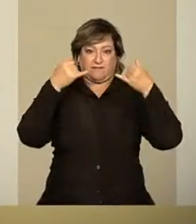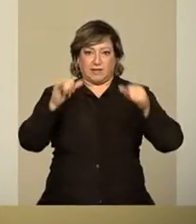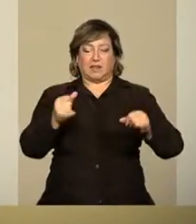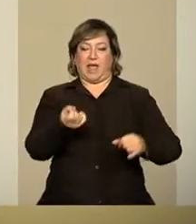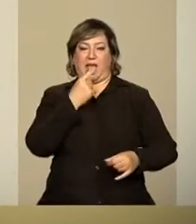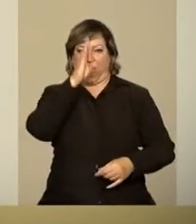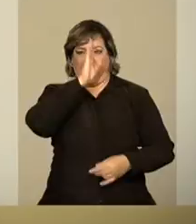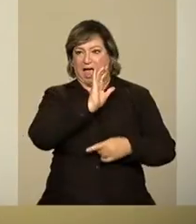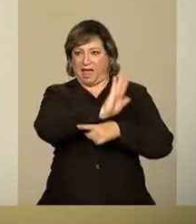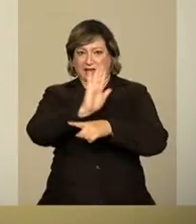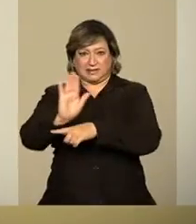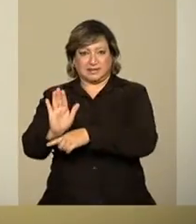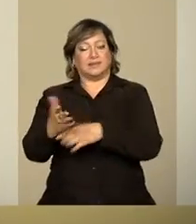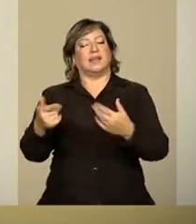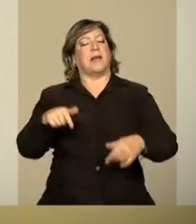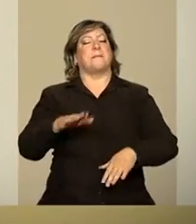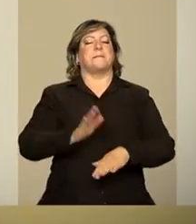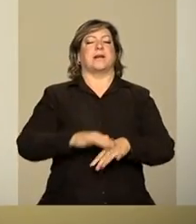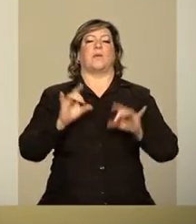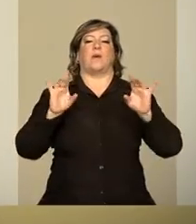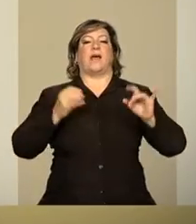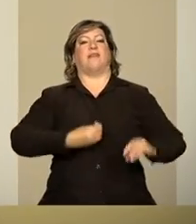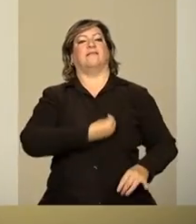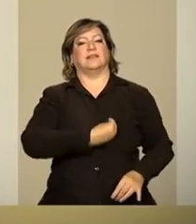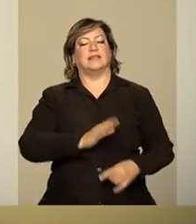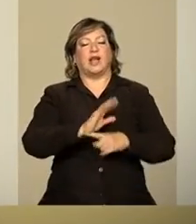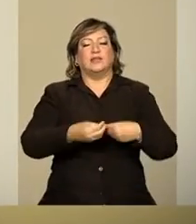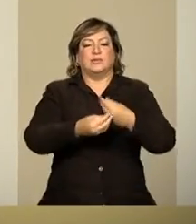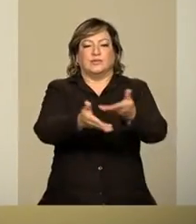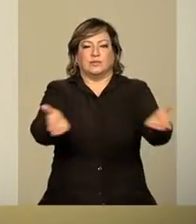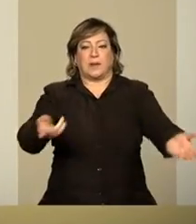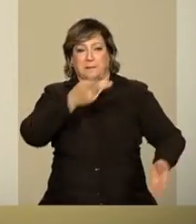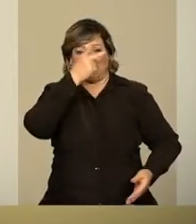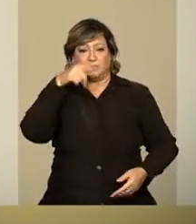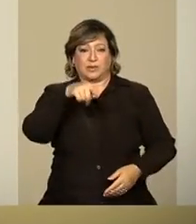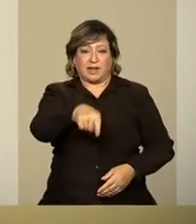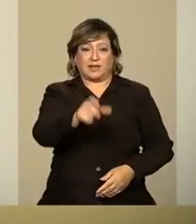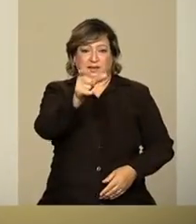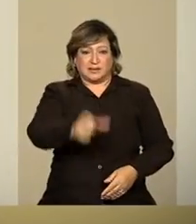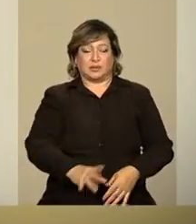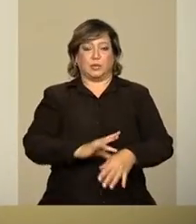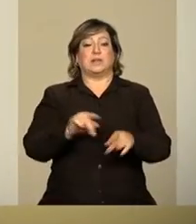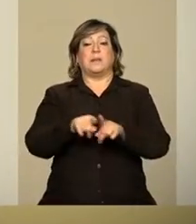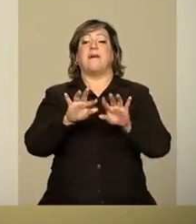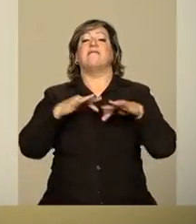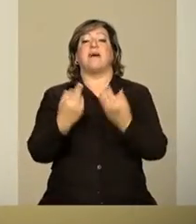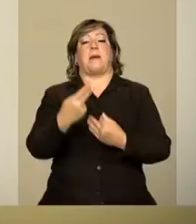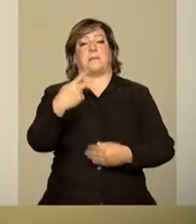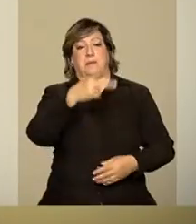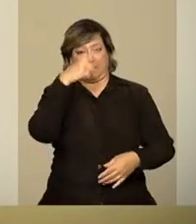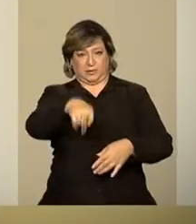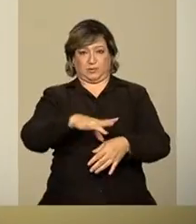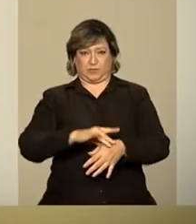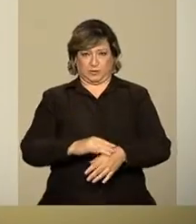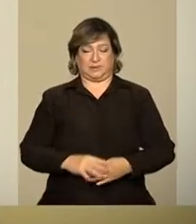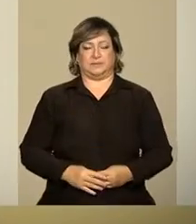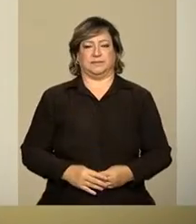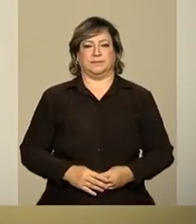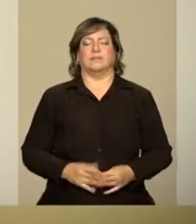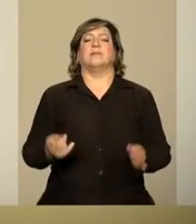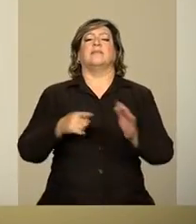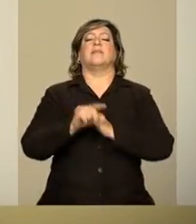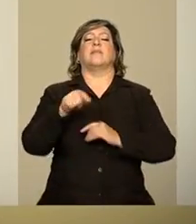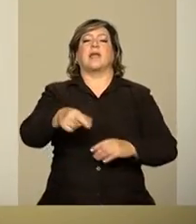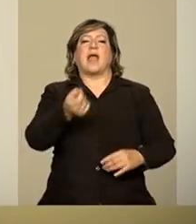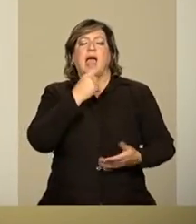de remédio é mais qualidade de vida que levamos ao paciente e à família do paciente agora conta pra gente